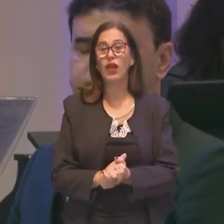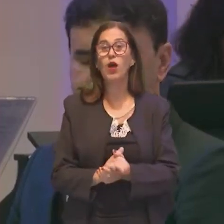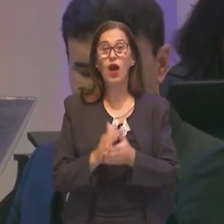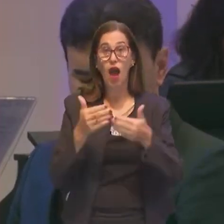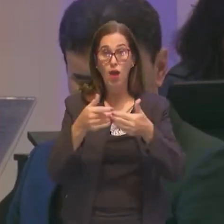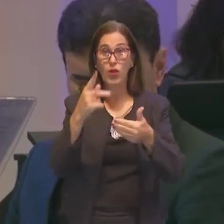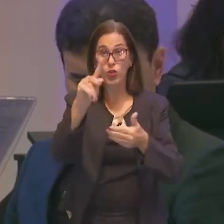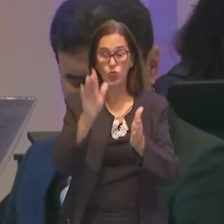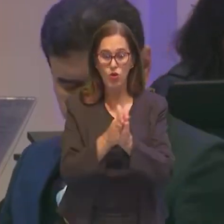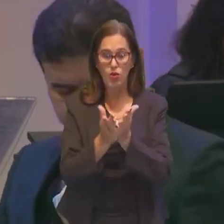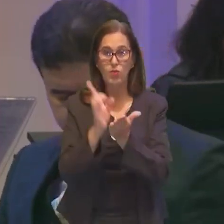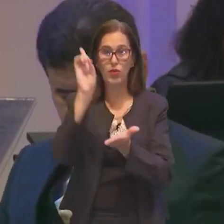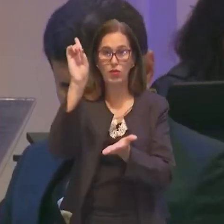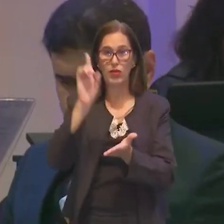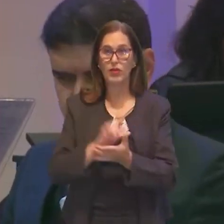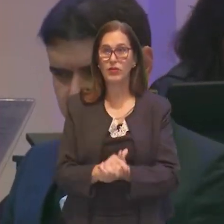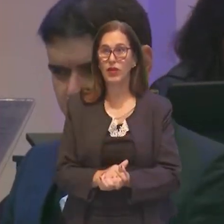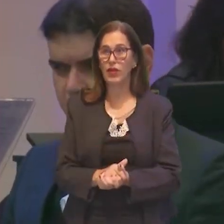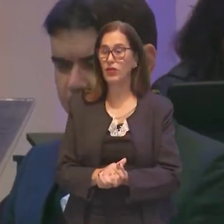Bíblia.